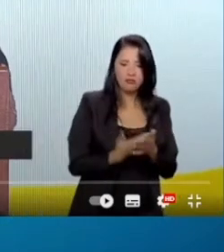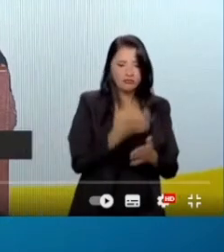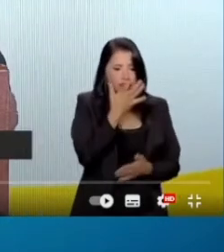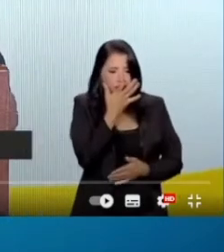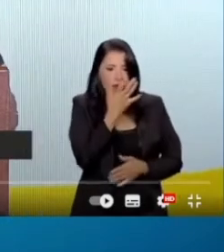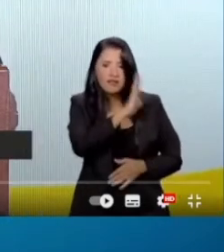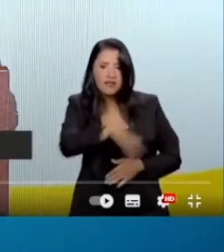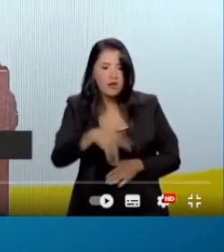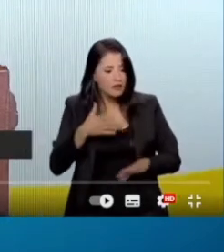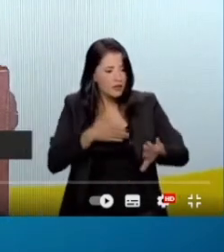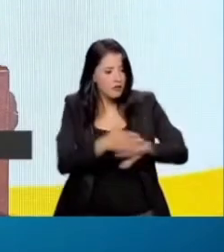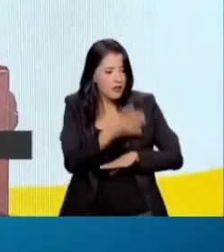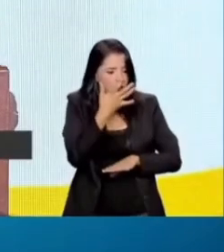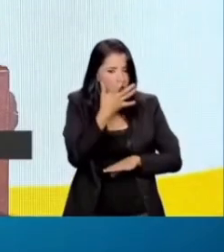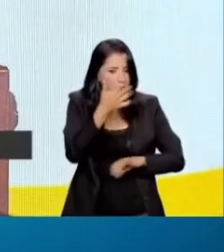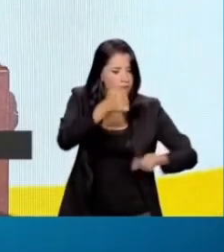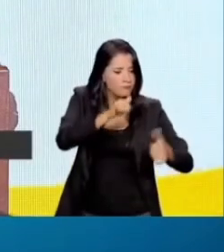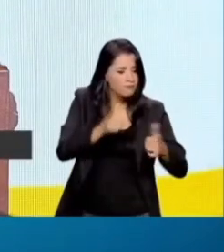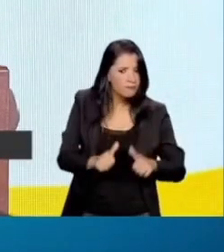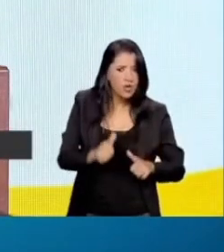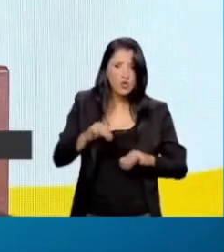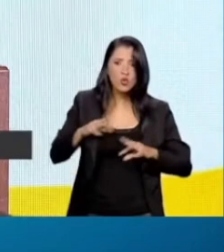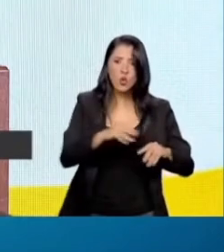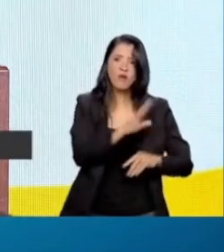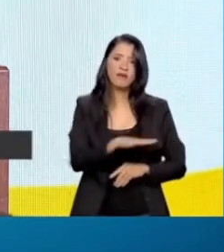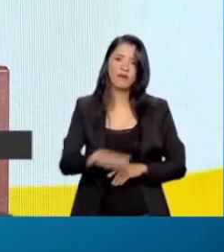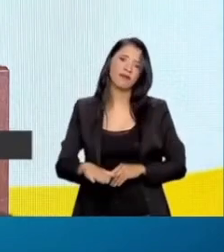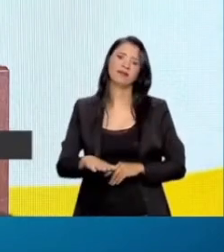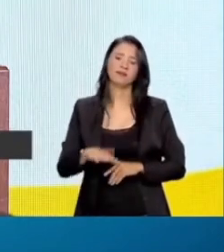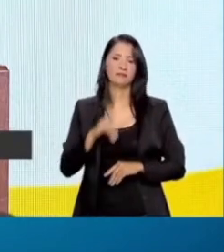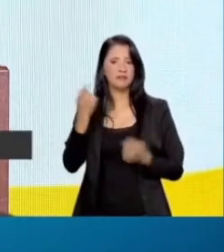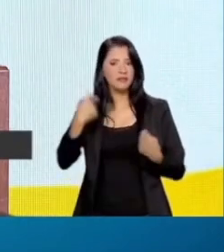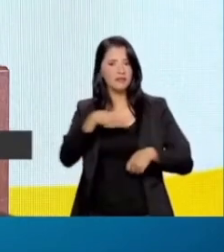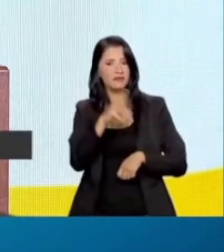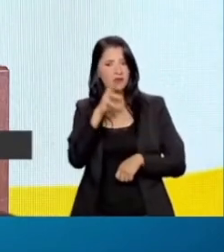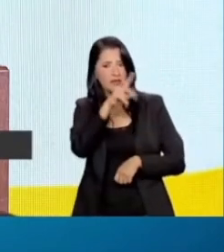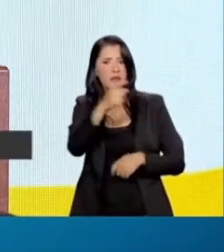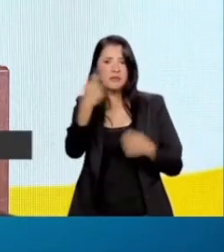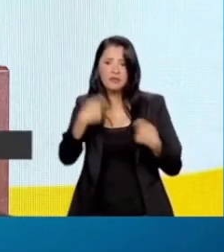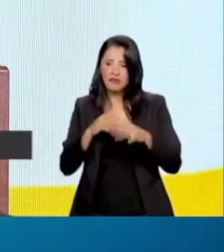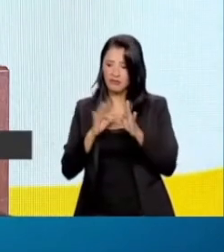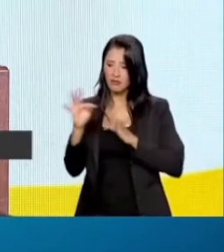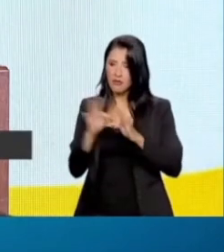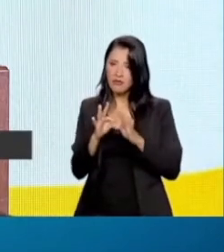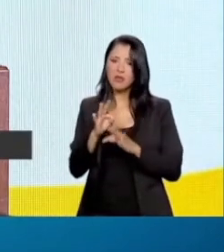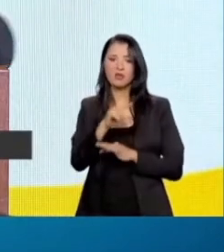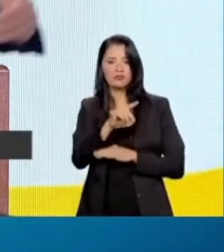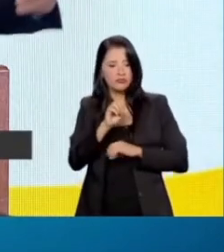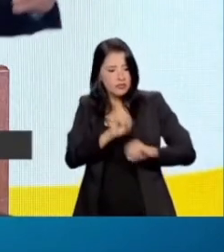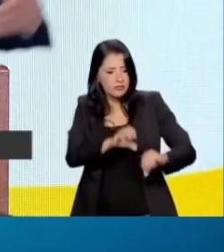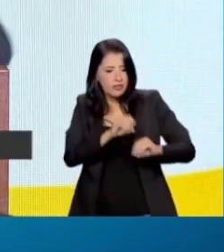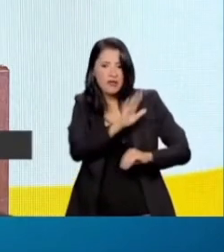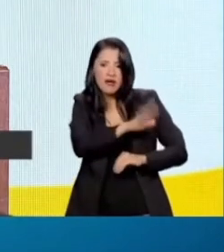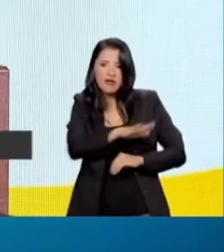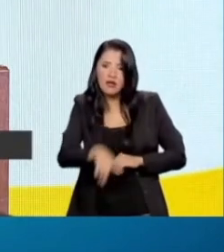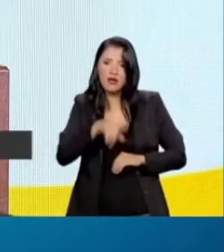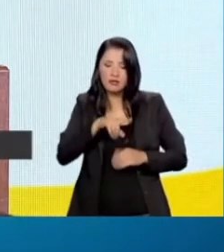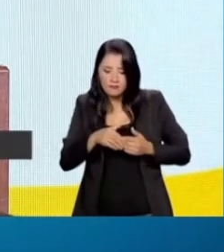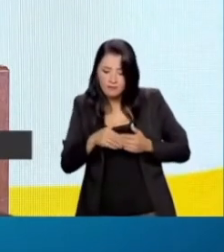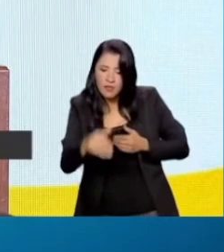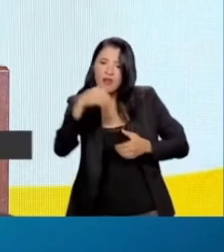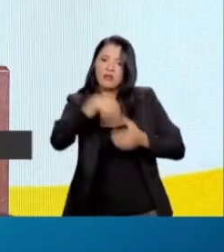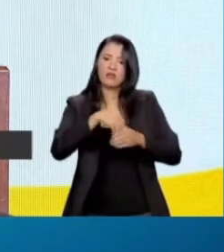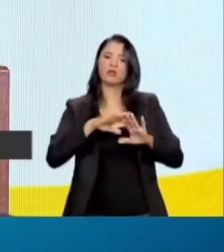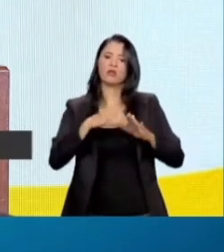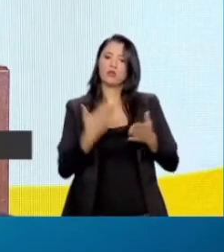todas as crianças de uma escola. Tem que ver se a criança precisa de um tratamento e educar essa criança a partir